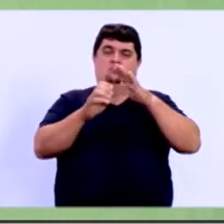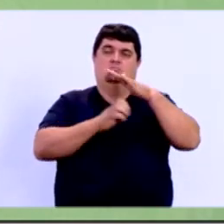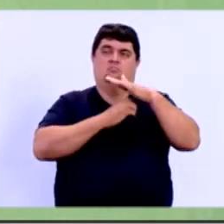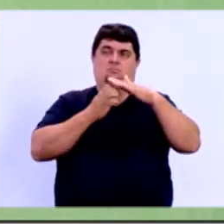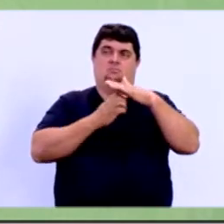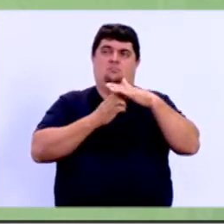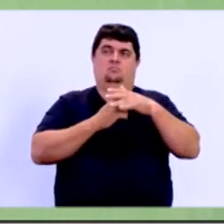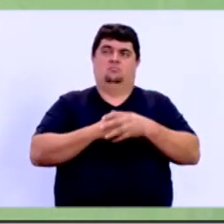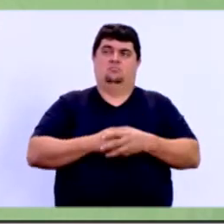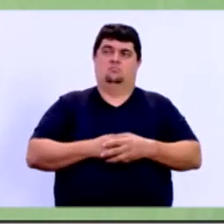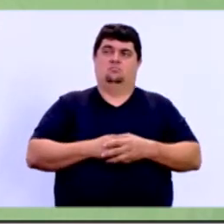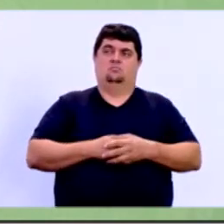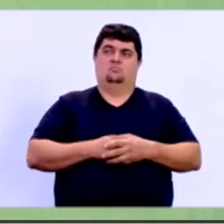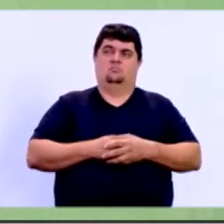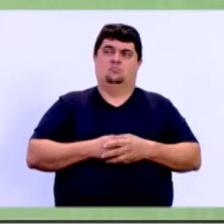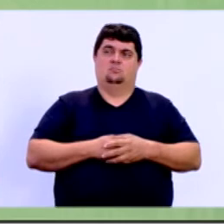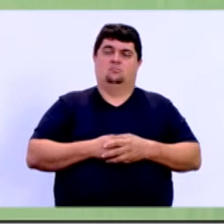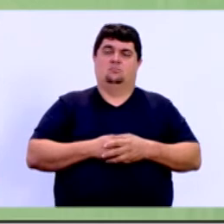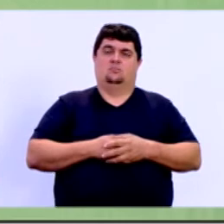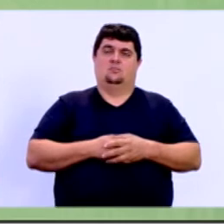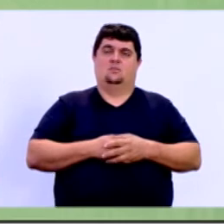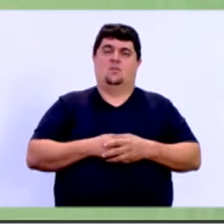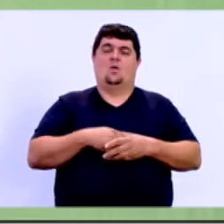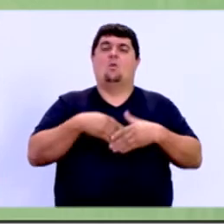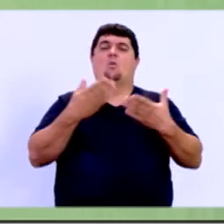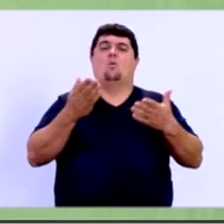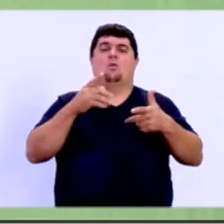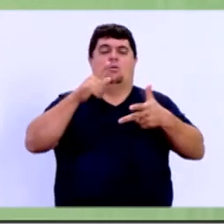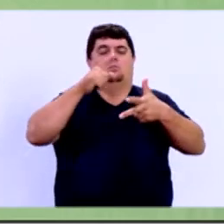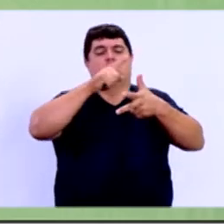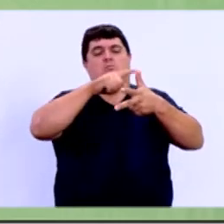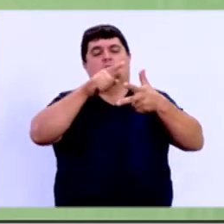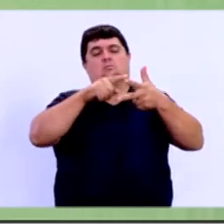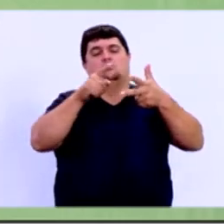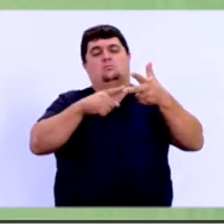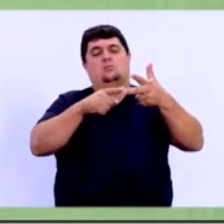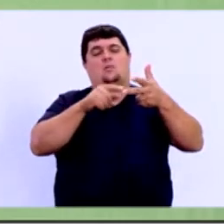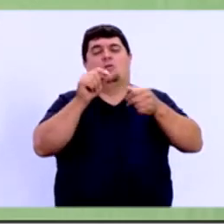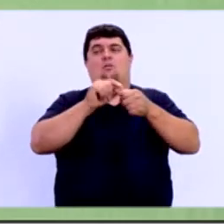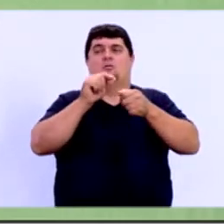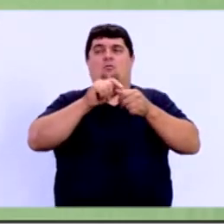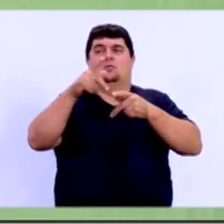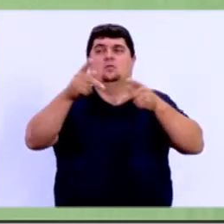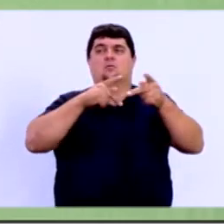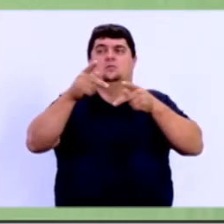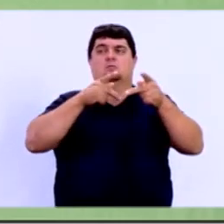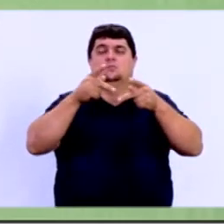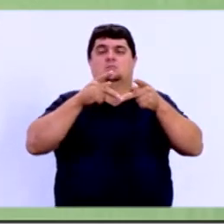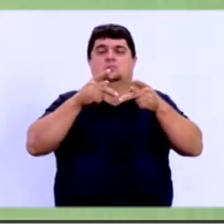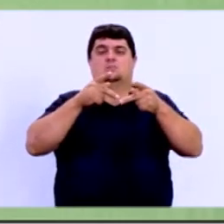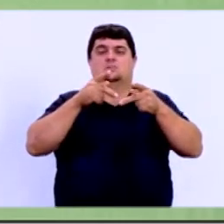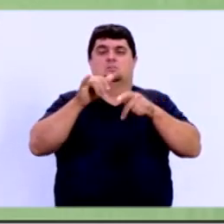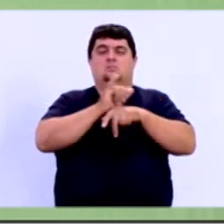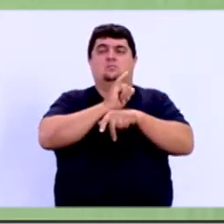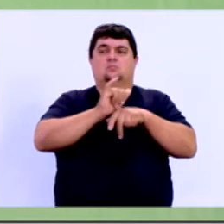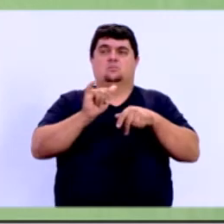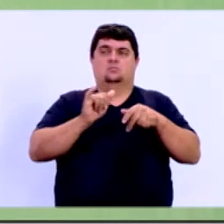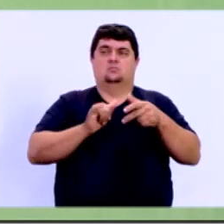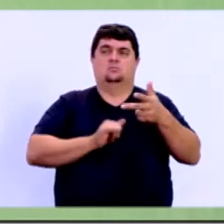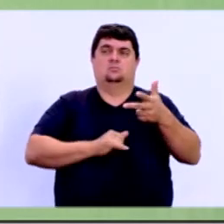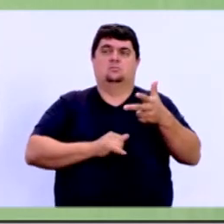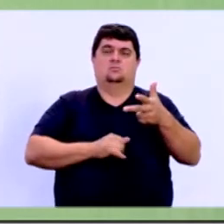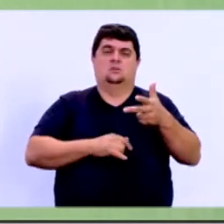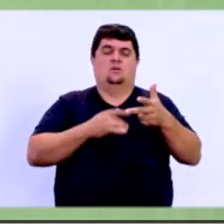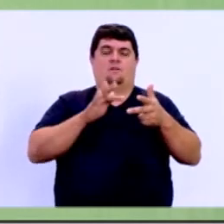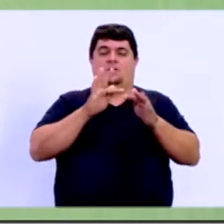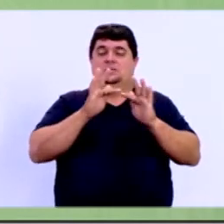empresarial, né? E em qual nível é elaborado o planejamento estratégico? Uma questão